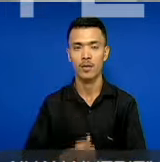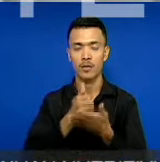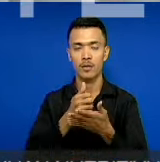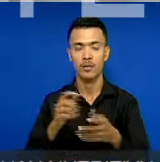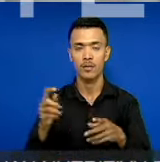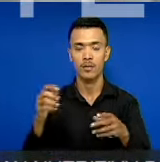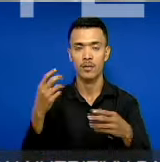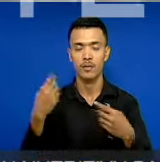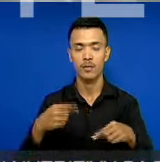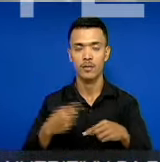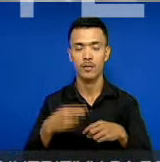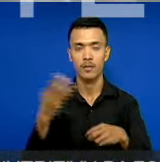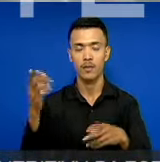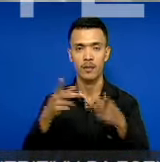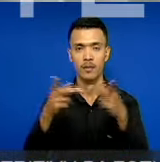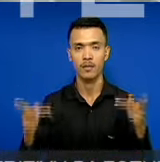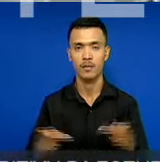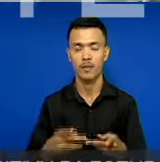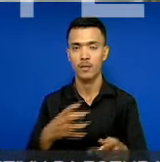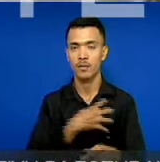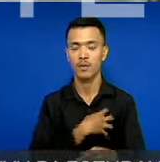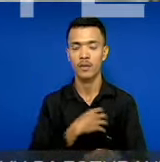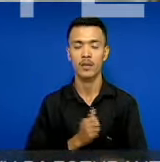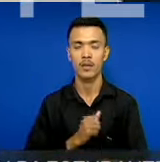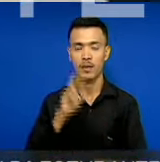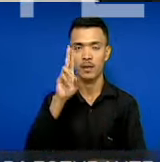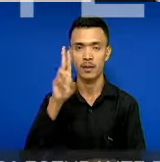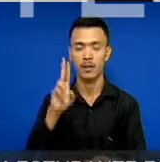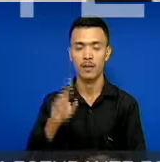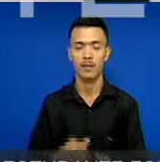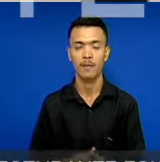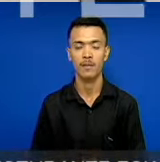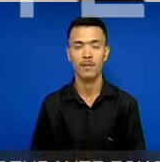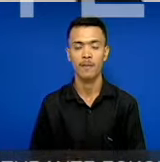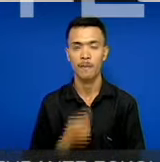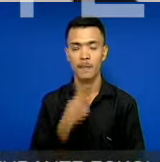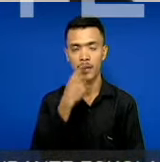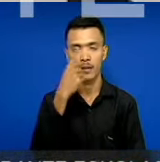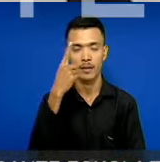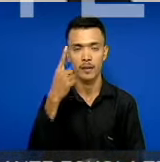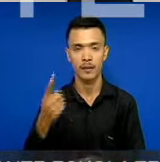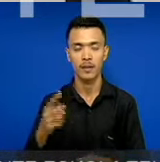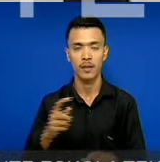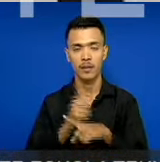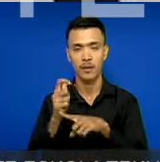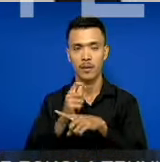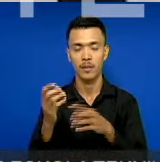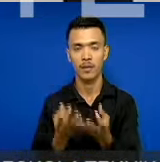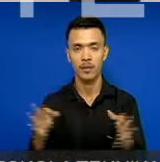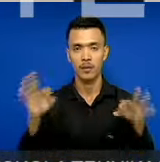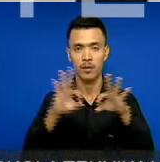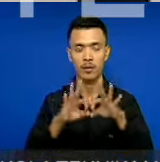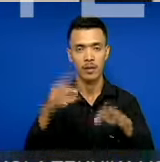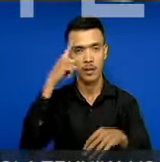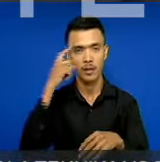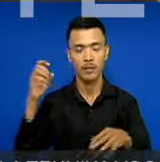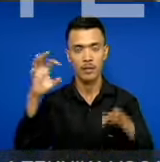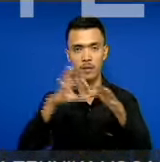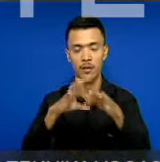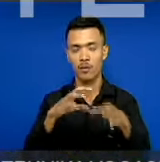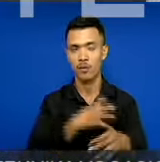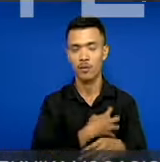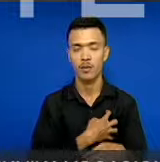Comandante Polícia Município Alheu, Superintendente Polícia Sebastião Alves Quintão Hateten. Treinamento é importante, também membro